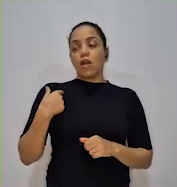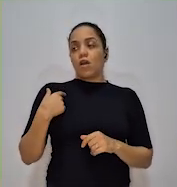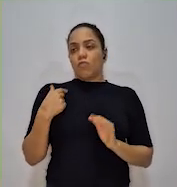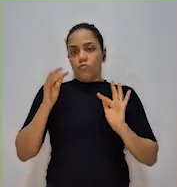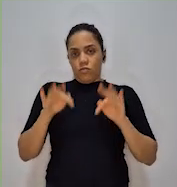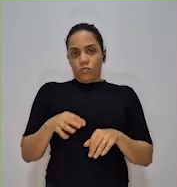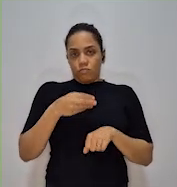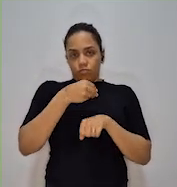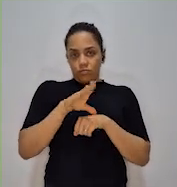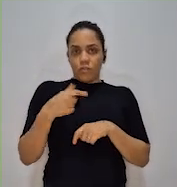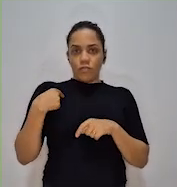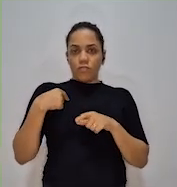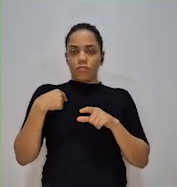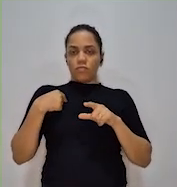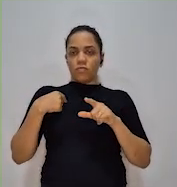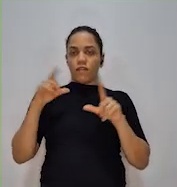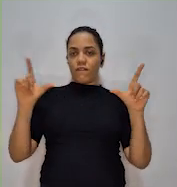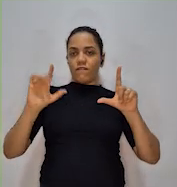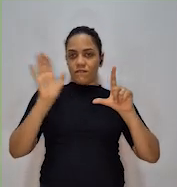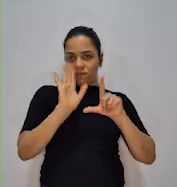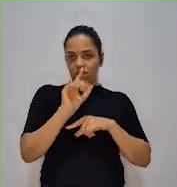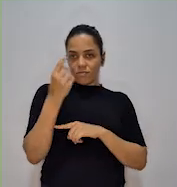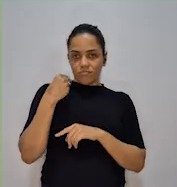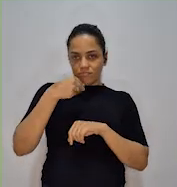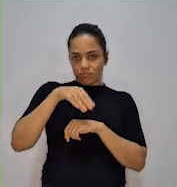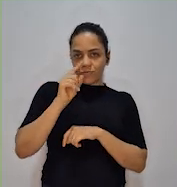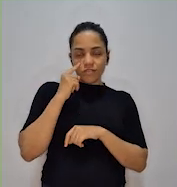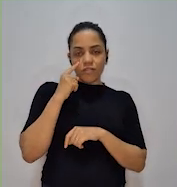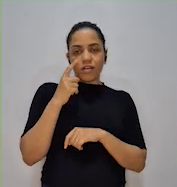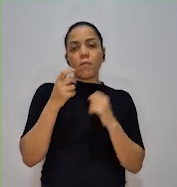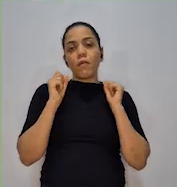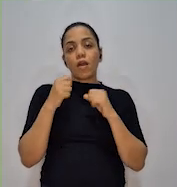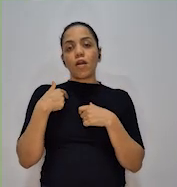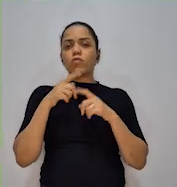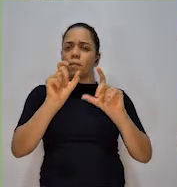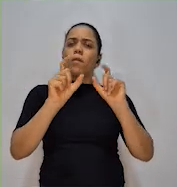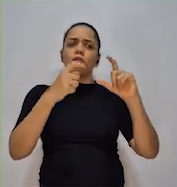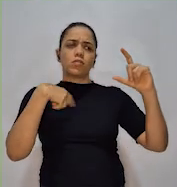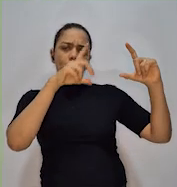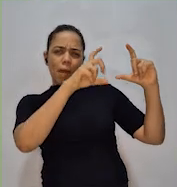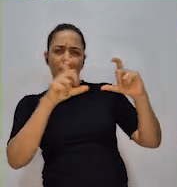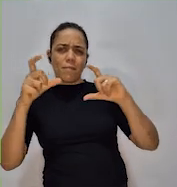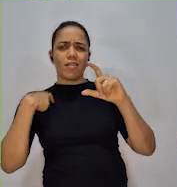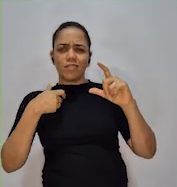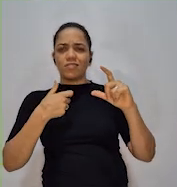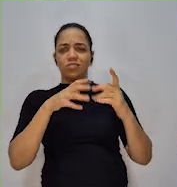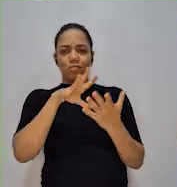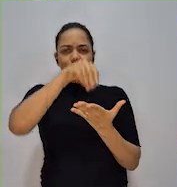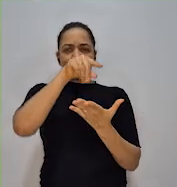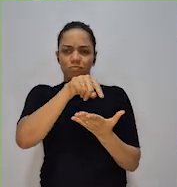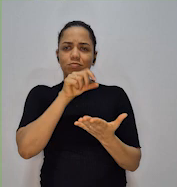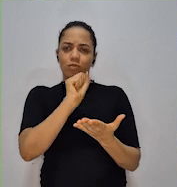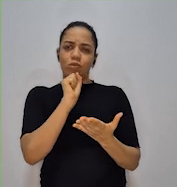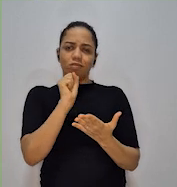concluir, e eu vou passar um vídeo também para vocês, eu queria deixar. Podem fazer um print de tela, podem aqui trazer para